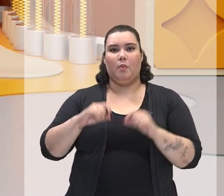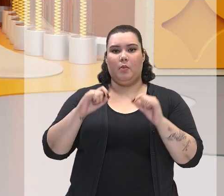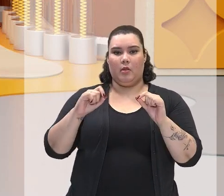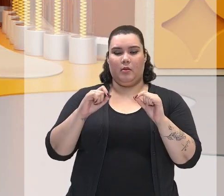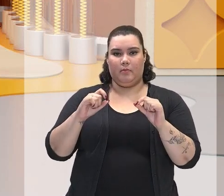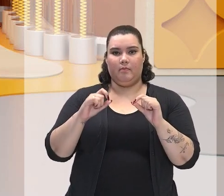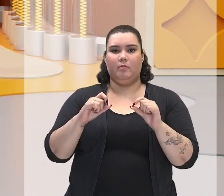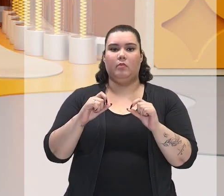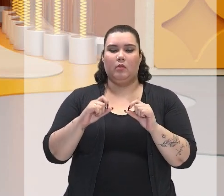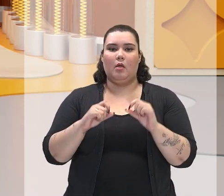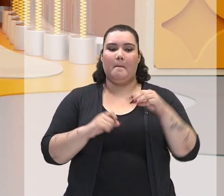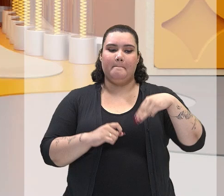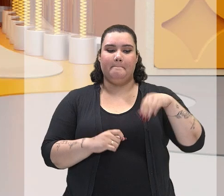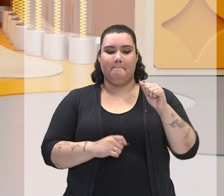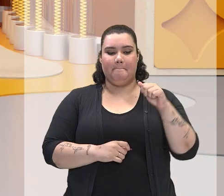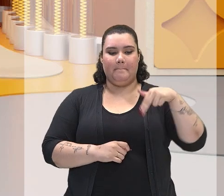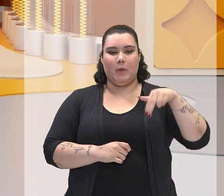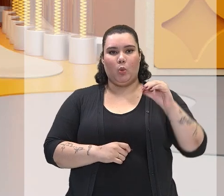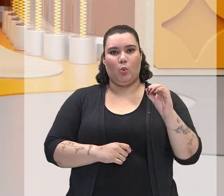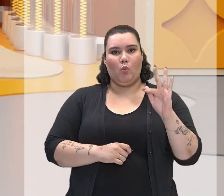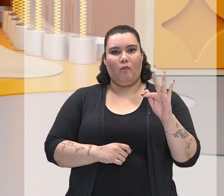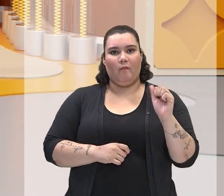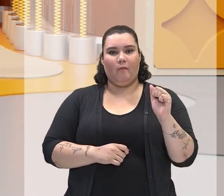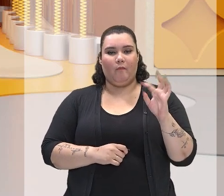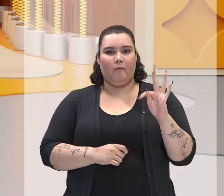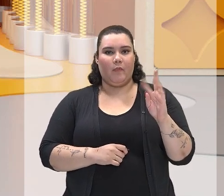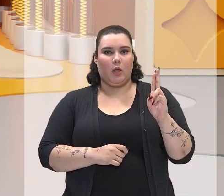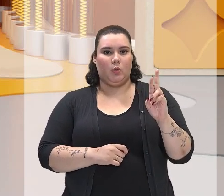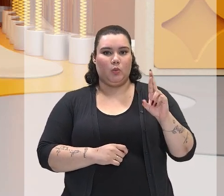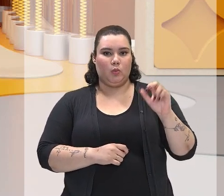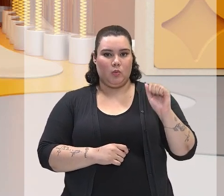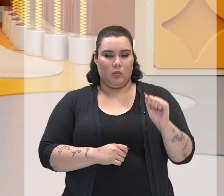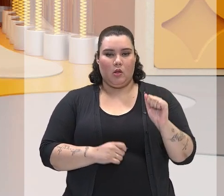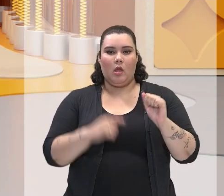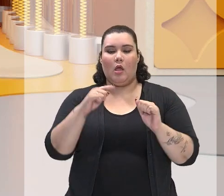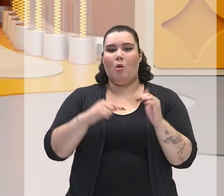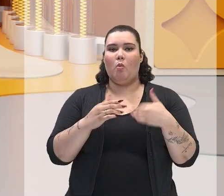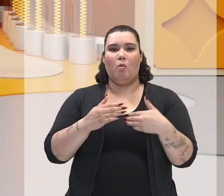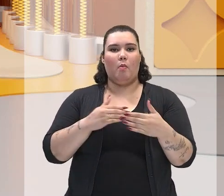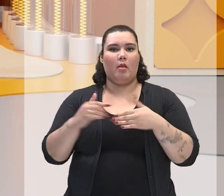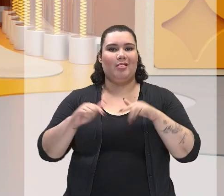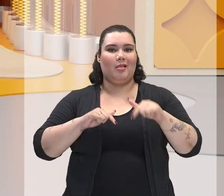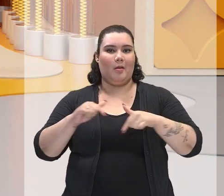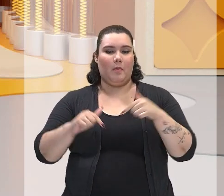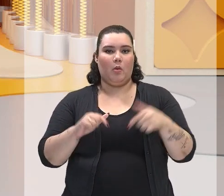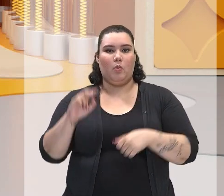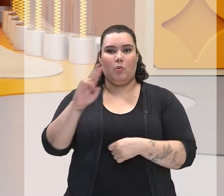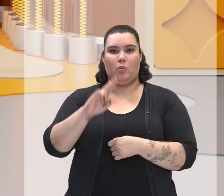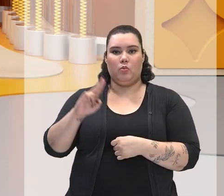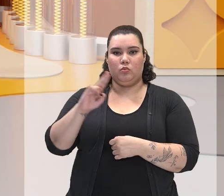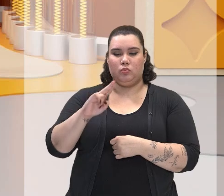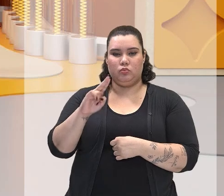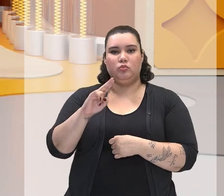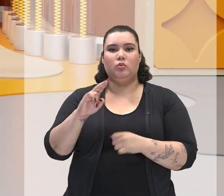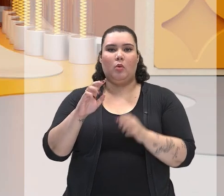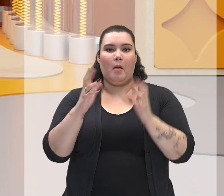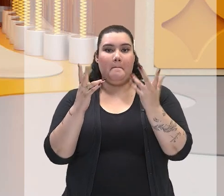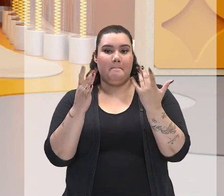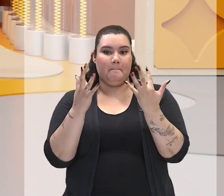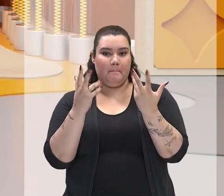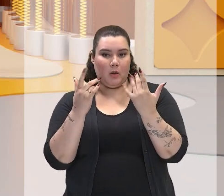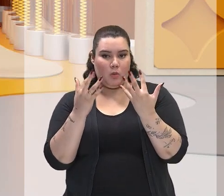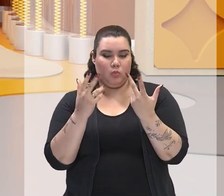de manufatura. Ou seja, manufatura é qualquer trabalho feito de modo artesanal